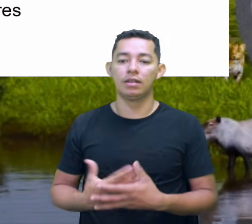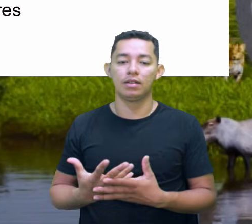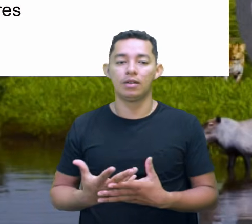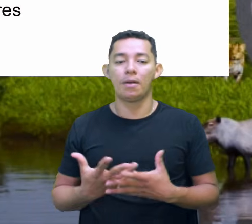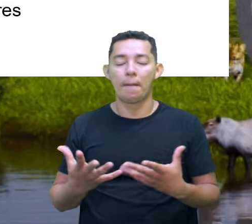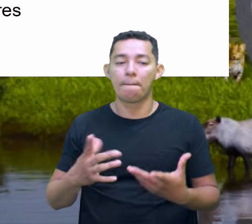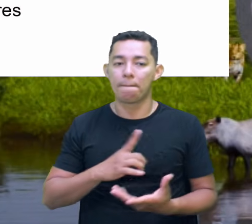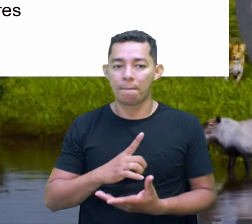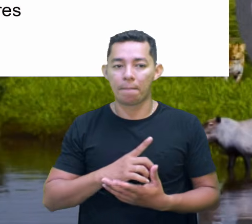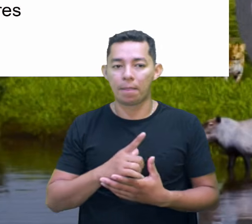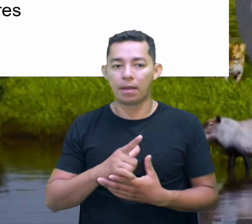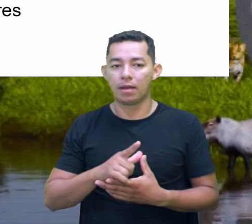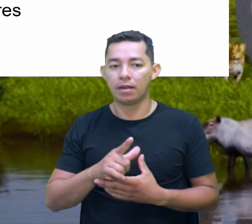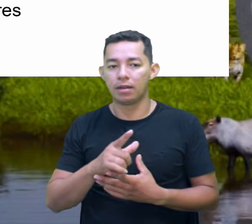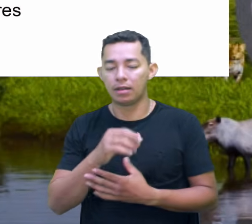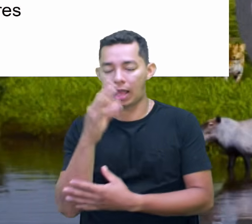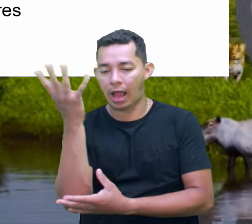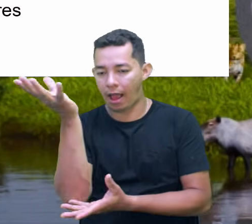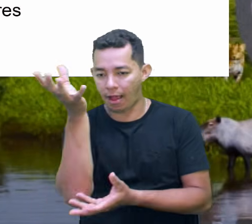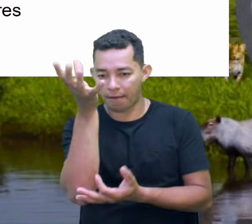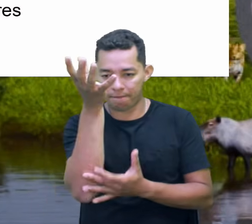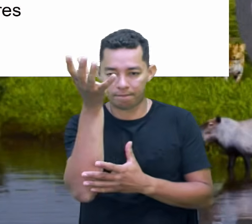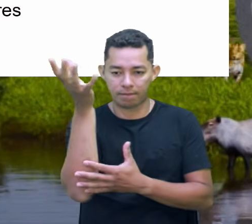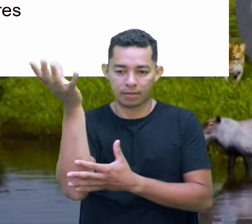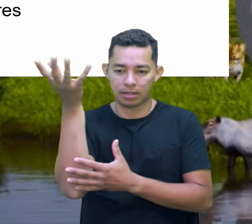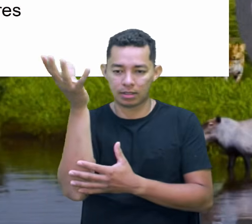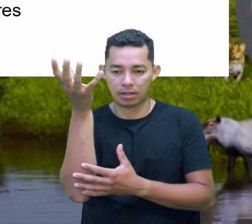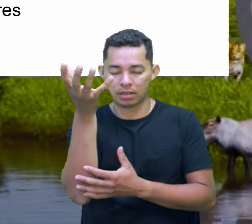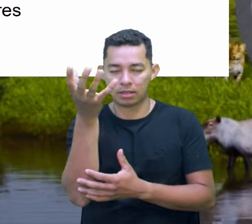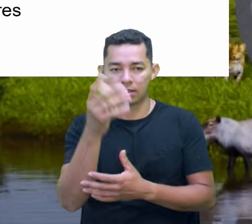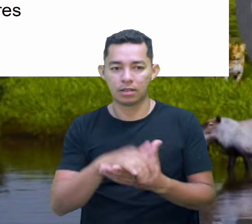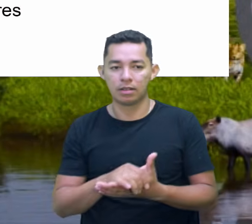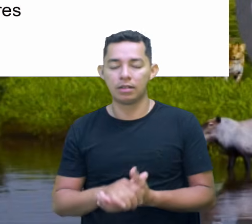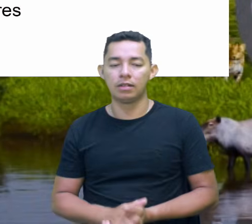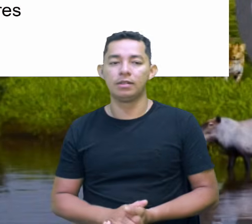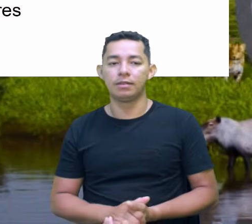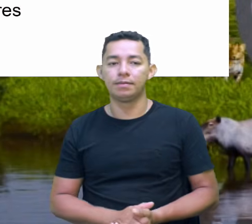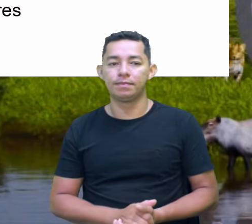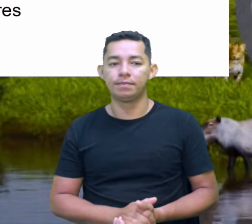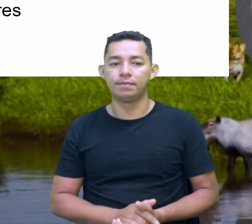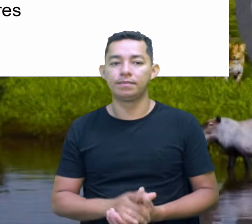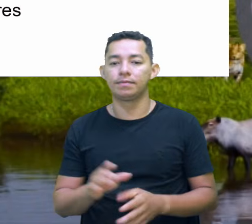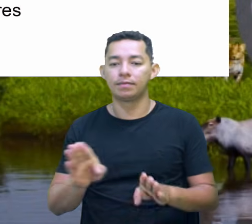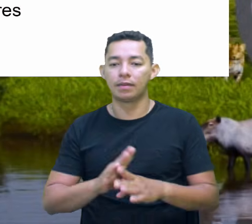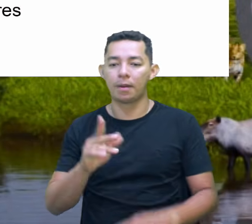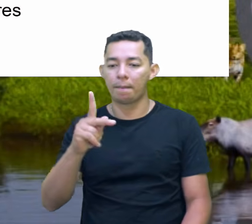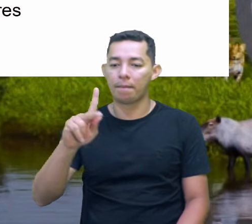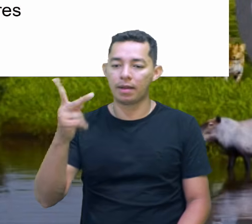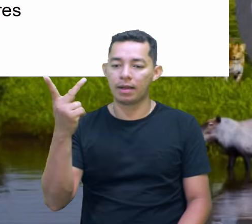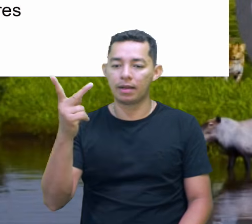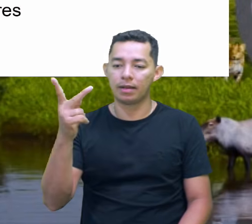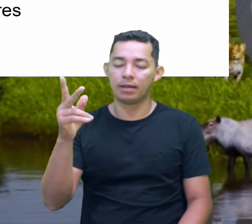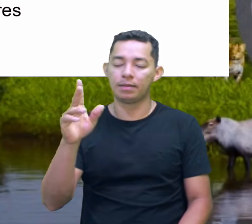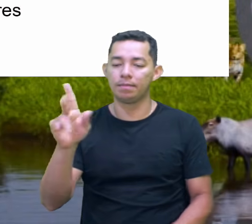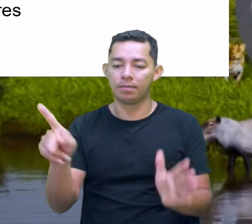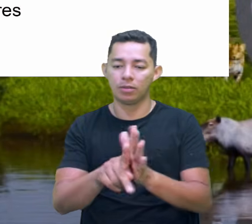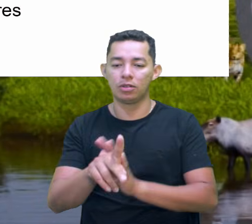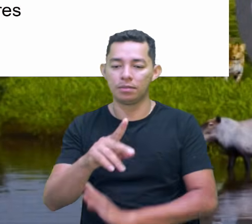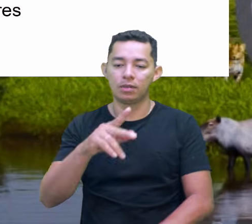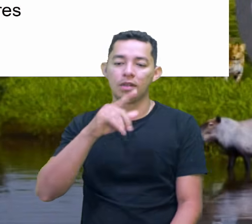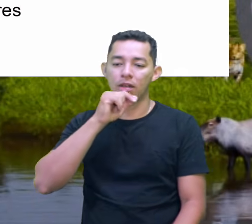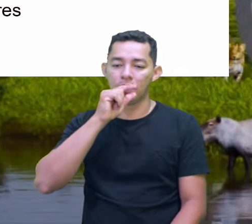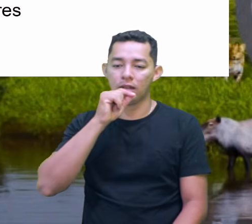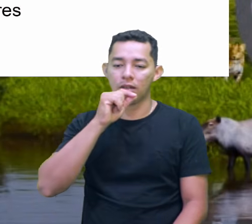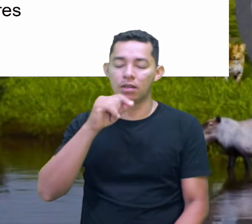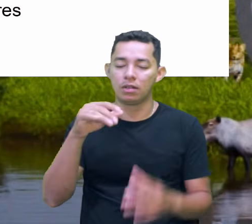né, lá nas calotas polares, o próprio pH da água, a temperatura, tudo isso